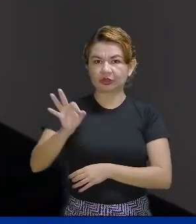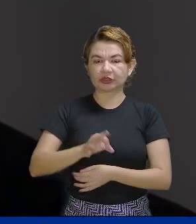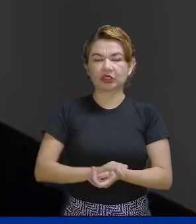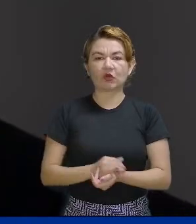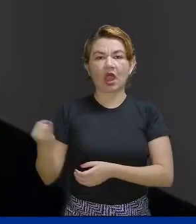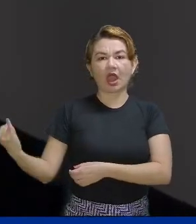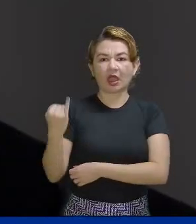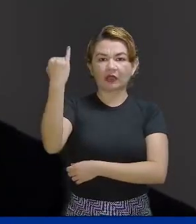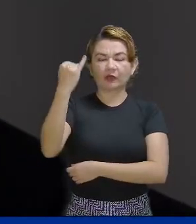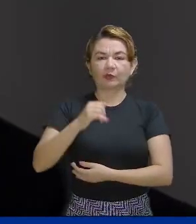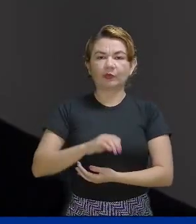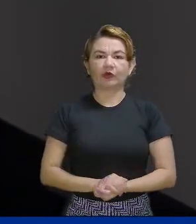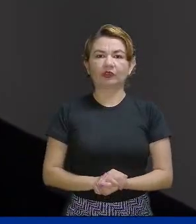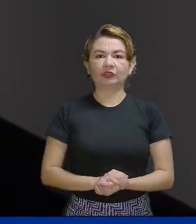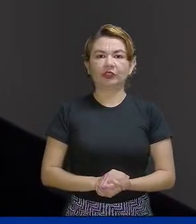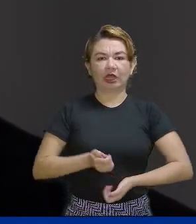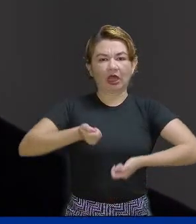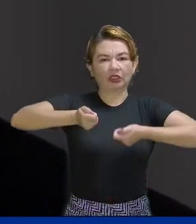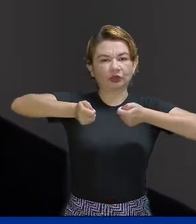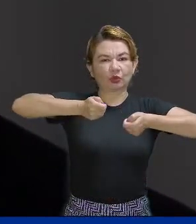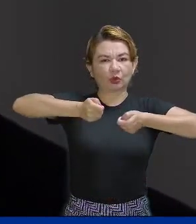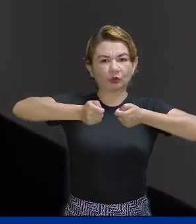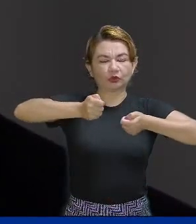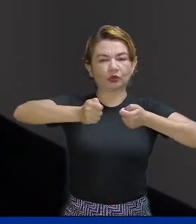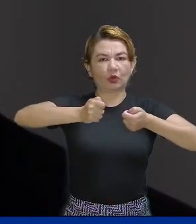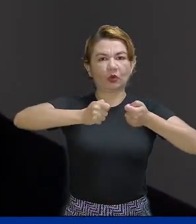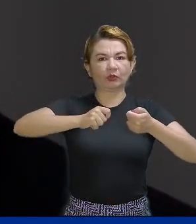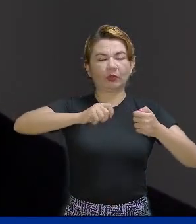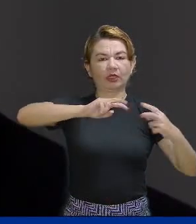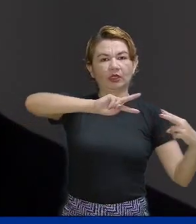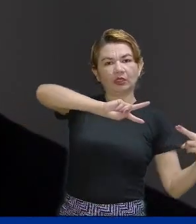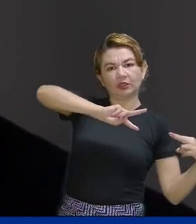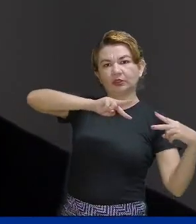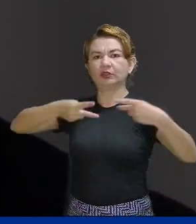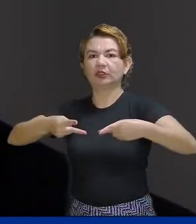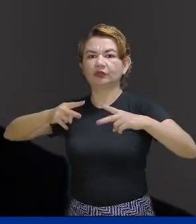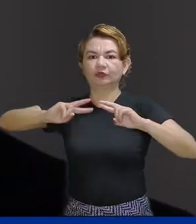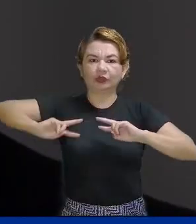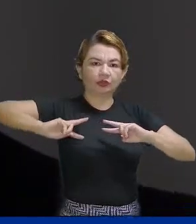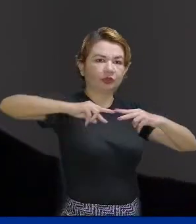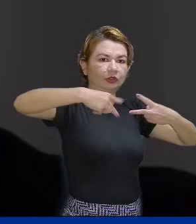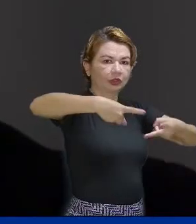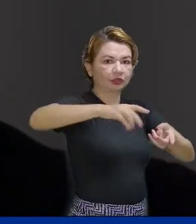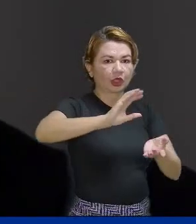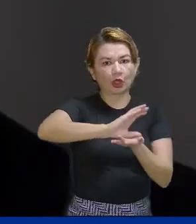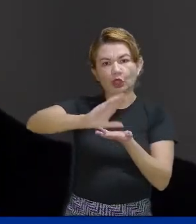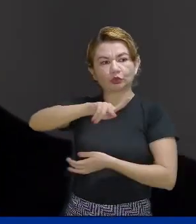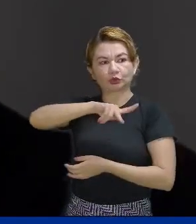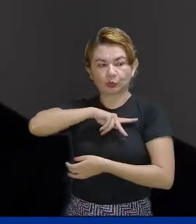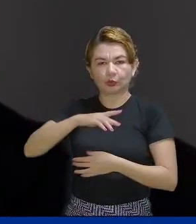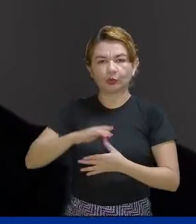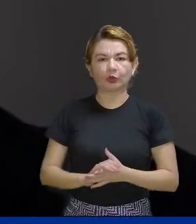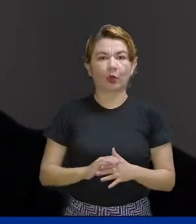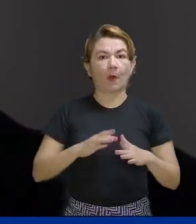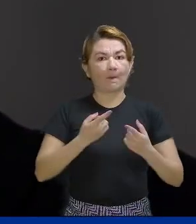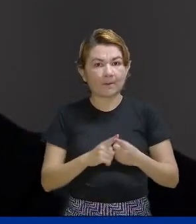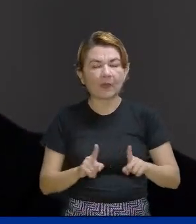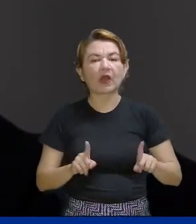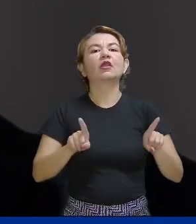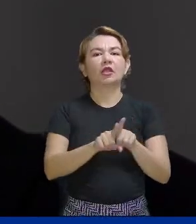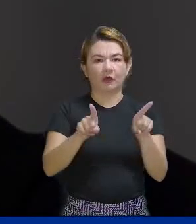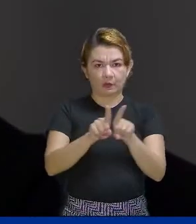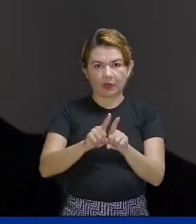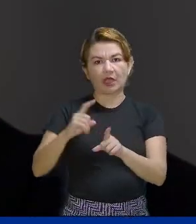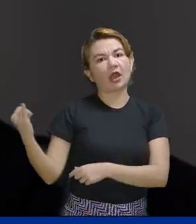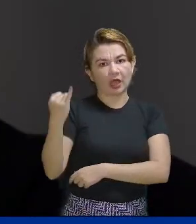a importância de estrito controle sobre as transferências e utilização de recursos públicos. Outro viés, há de